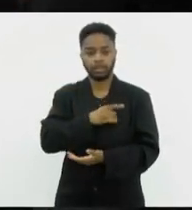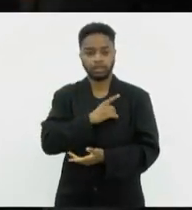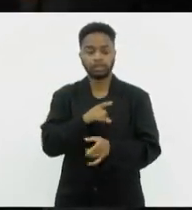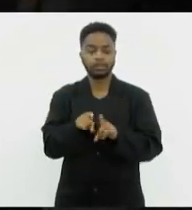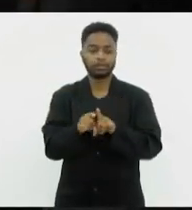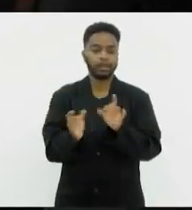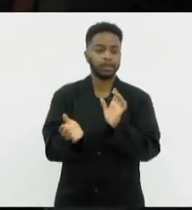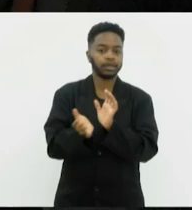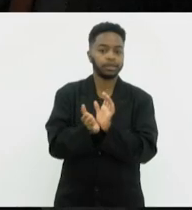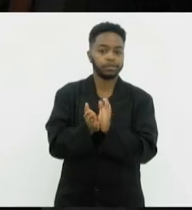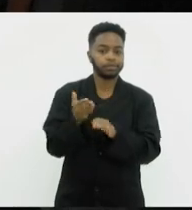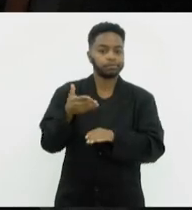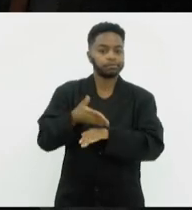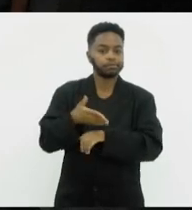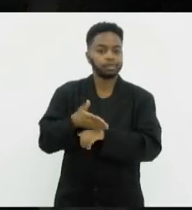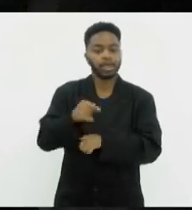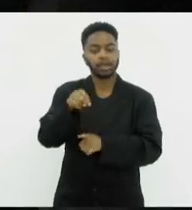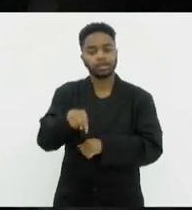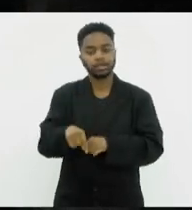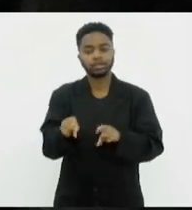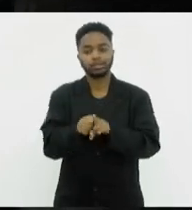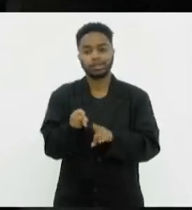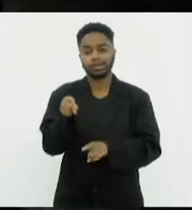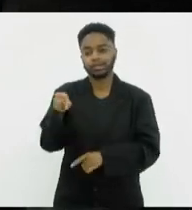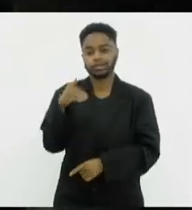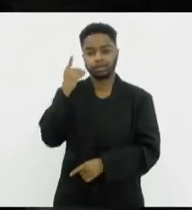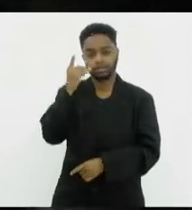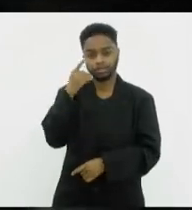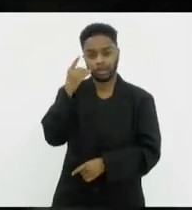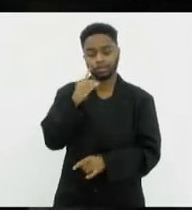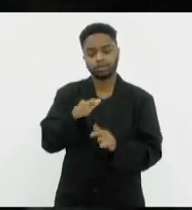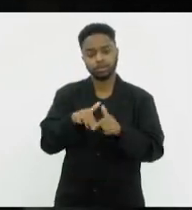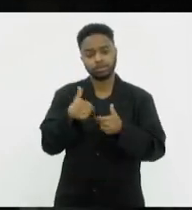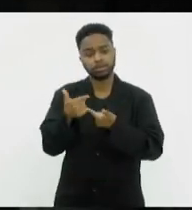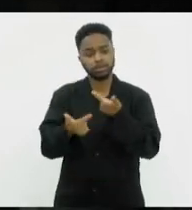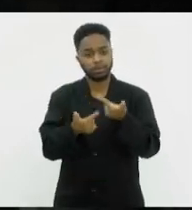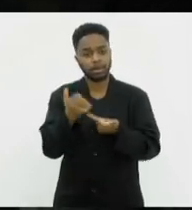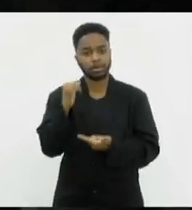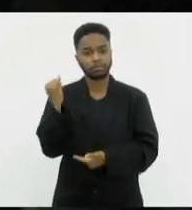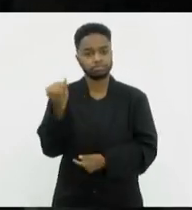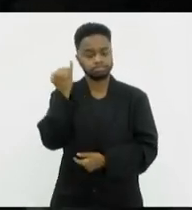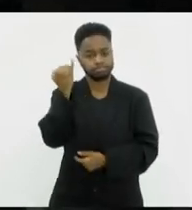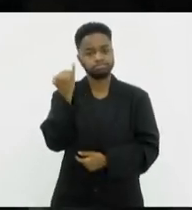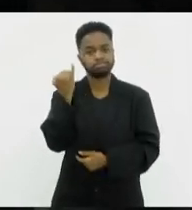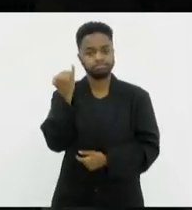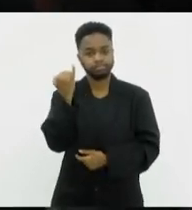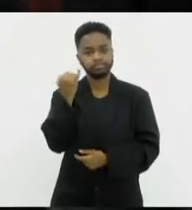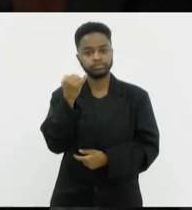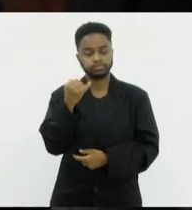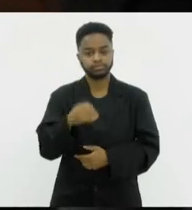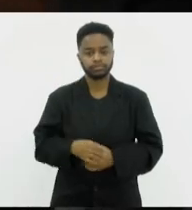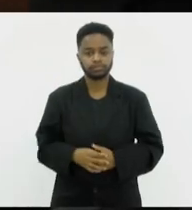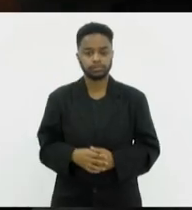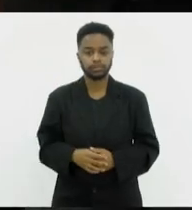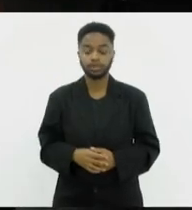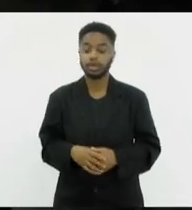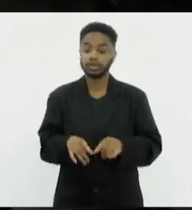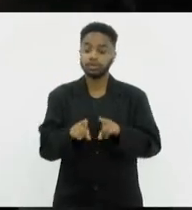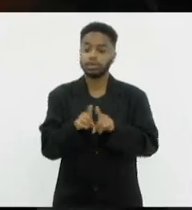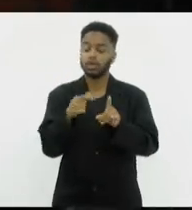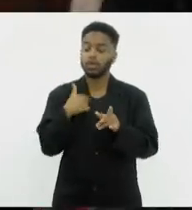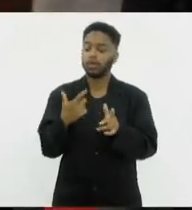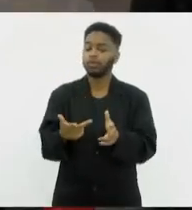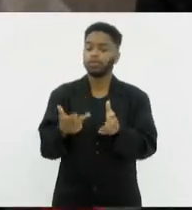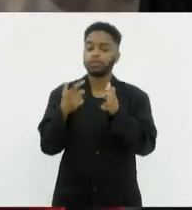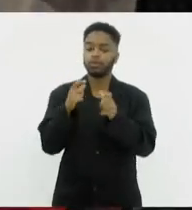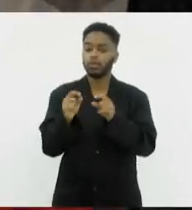aqui, e o vosso trabalho também, deputado Átila Nunes, que é muito importante para tudo isso. Eu vejo isso como também